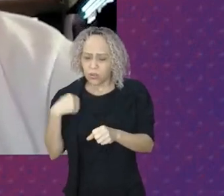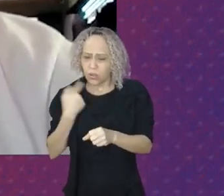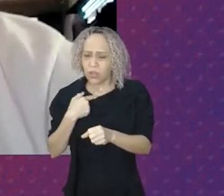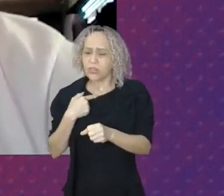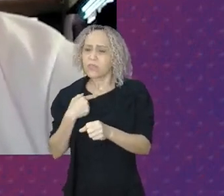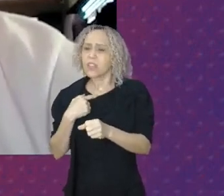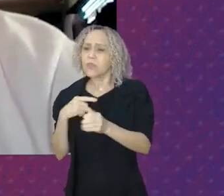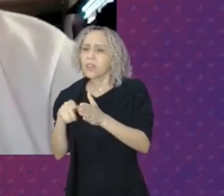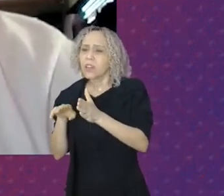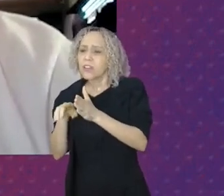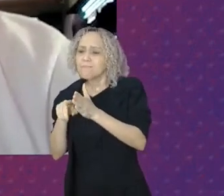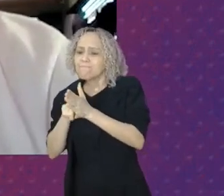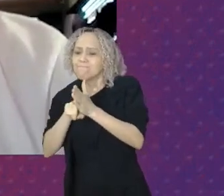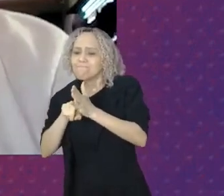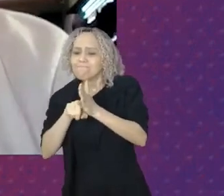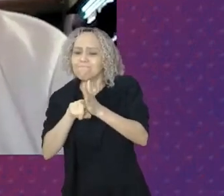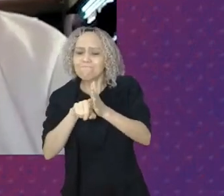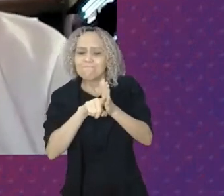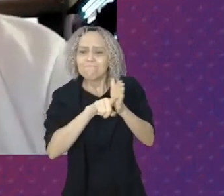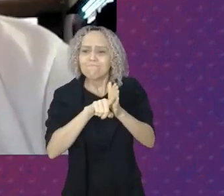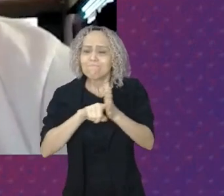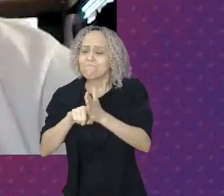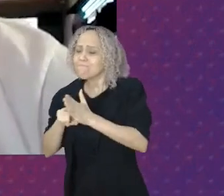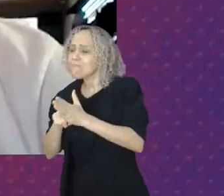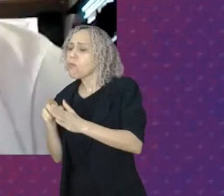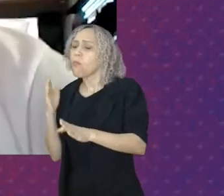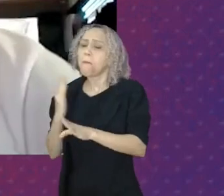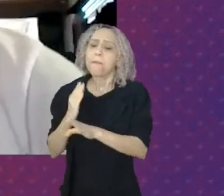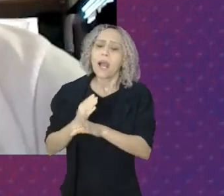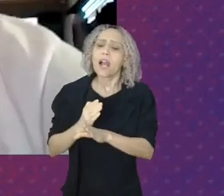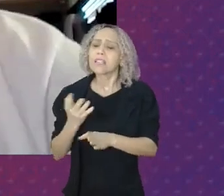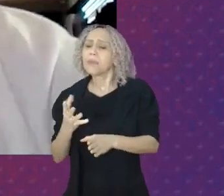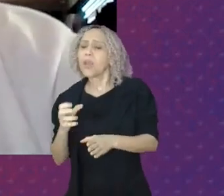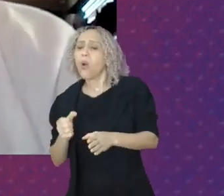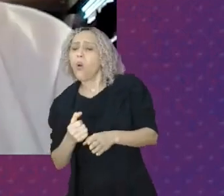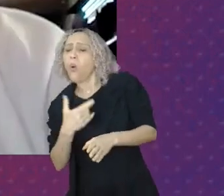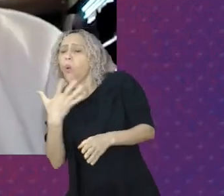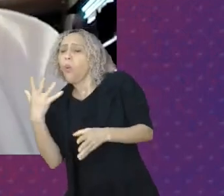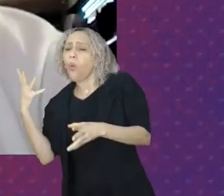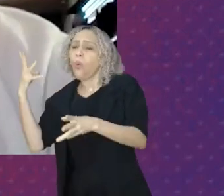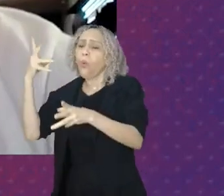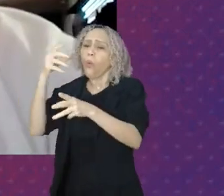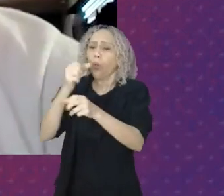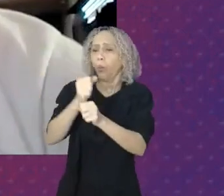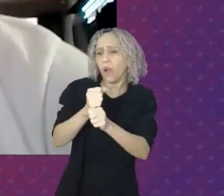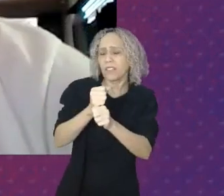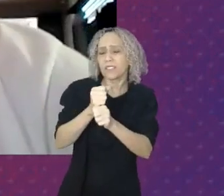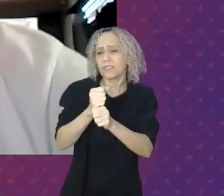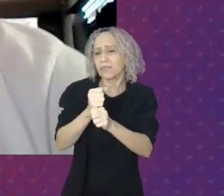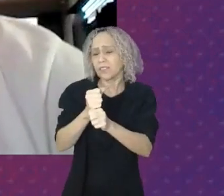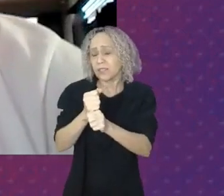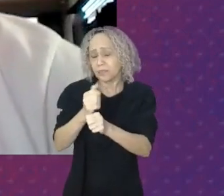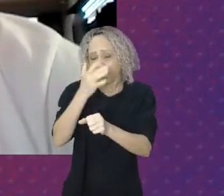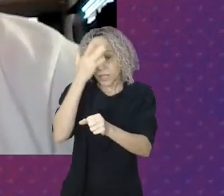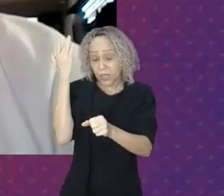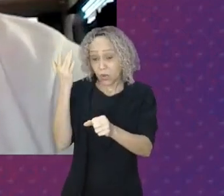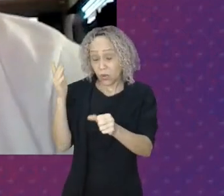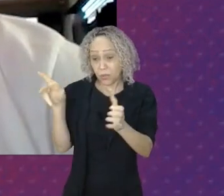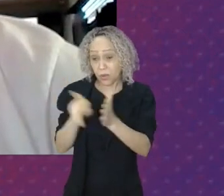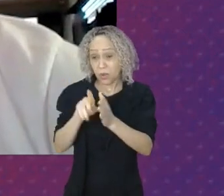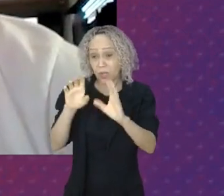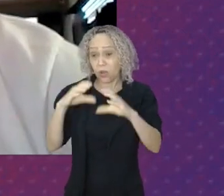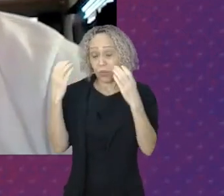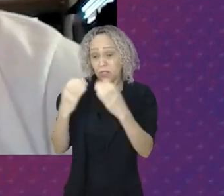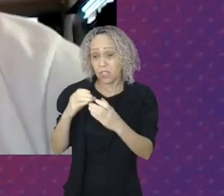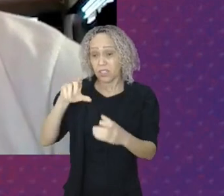vivências lésbicas e sapatão no Brasil. É um mapeamento sociodemográfico dessas vivências. E esse